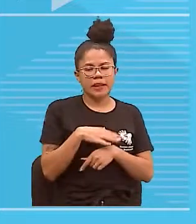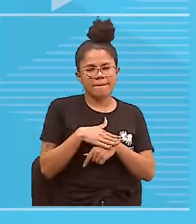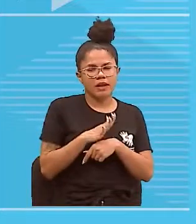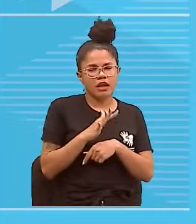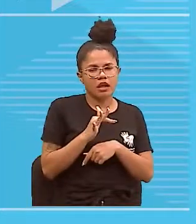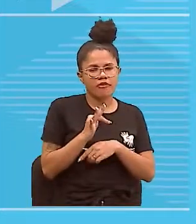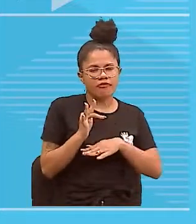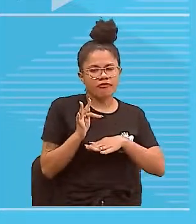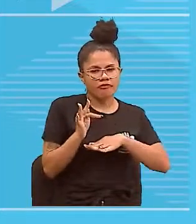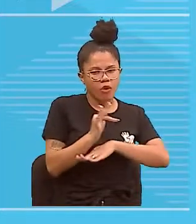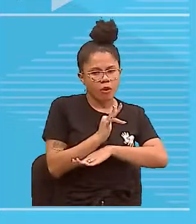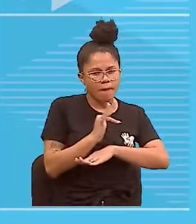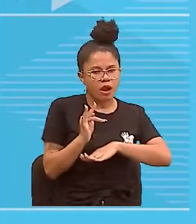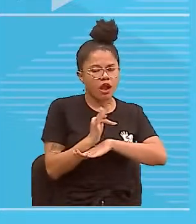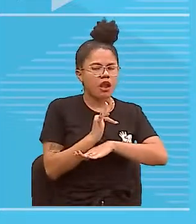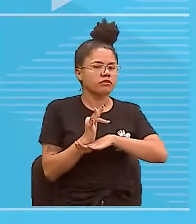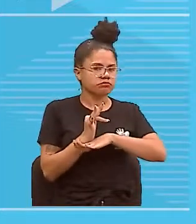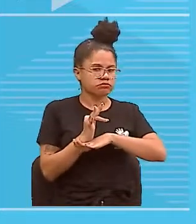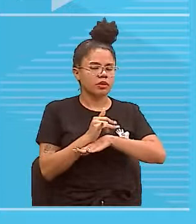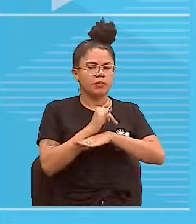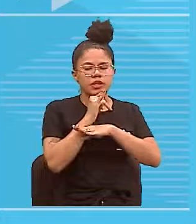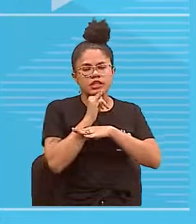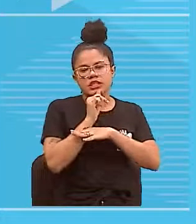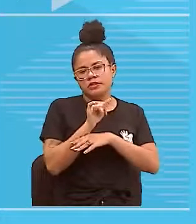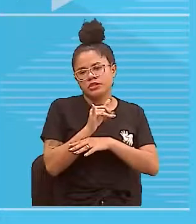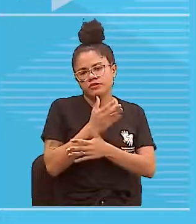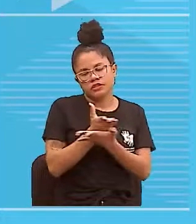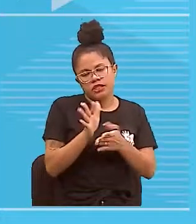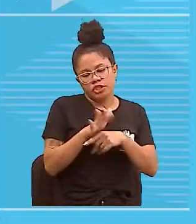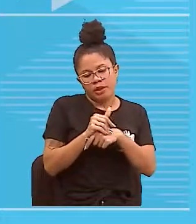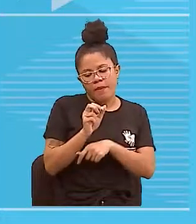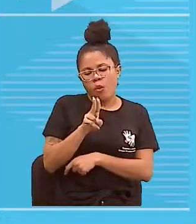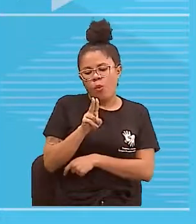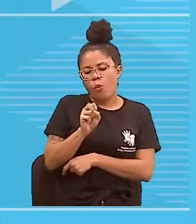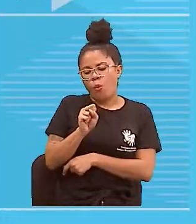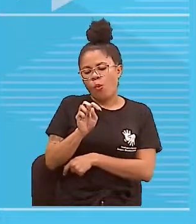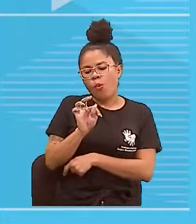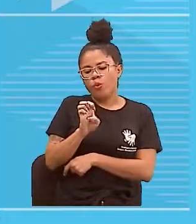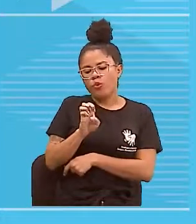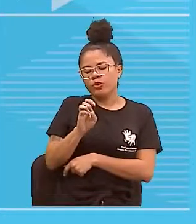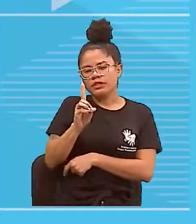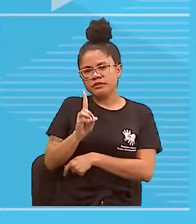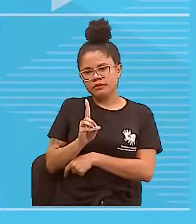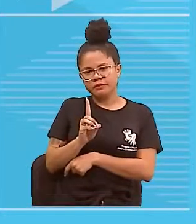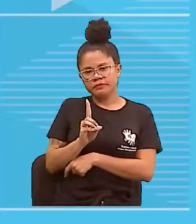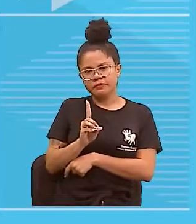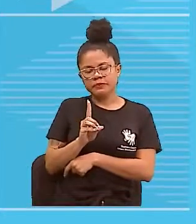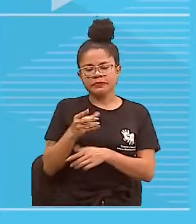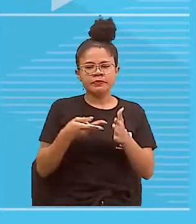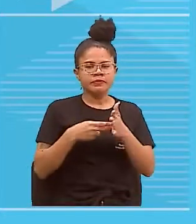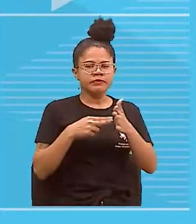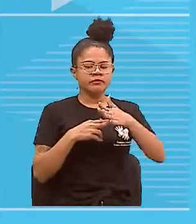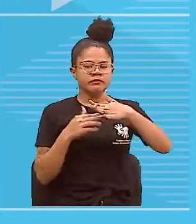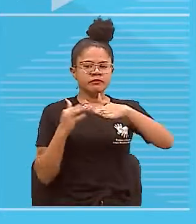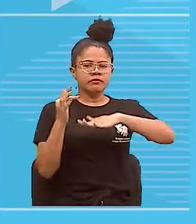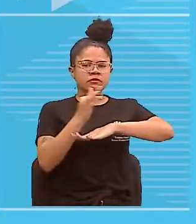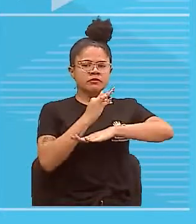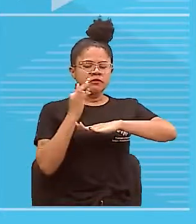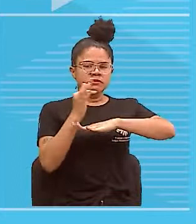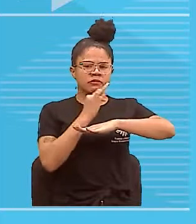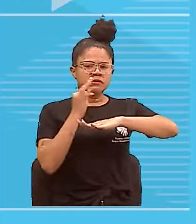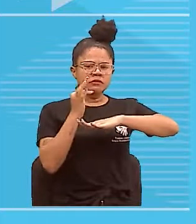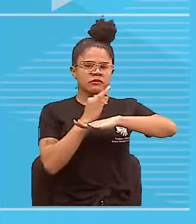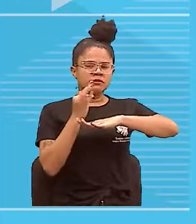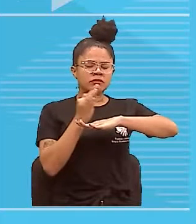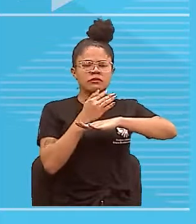quando você trata alguém Deus ter você tá dando essa pessoa com formalidade equivalente a